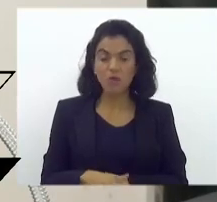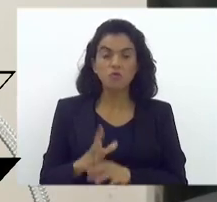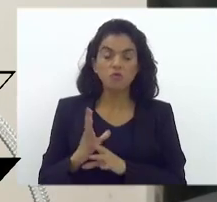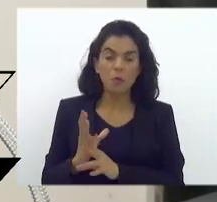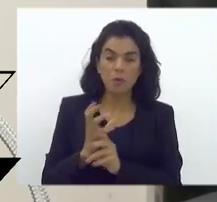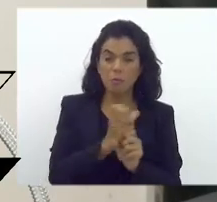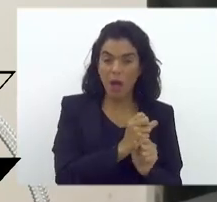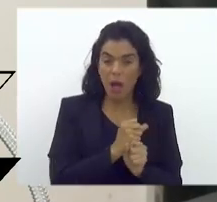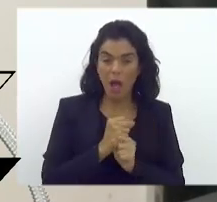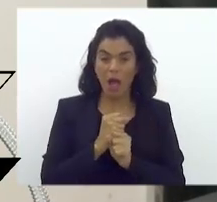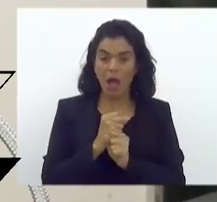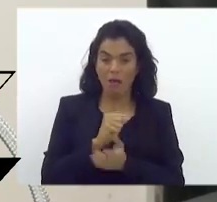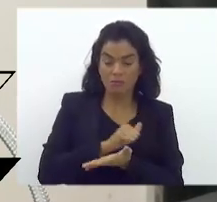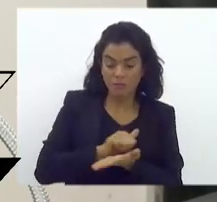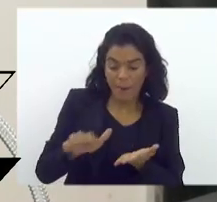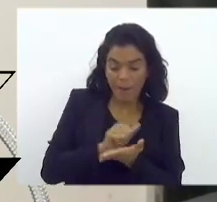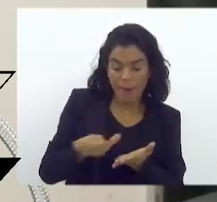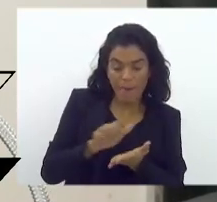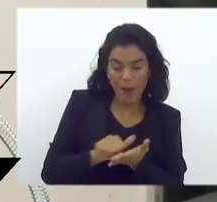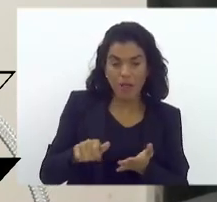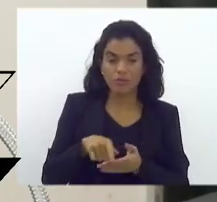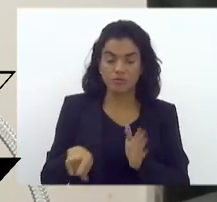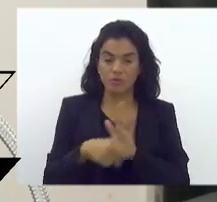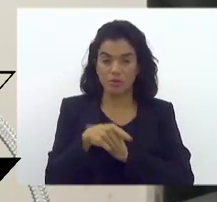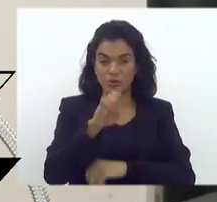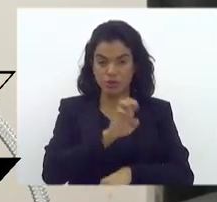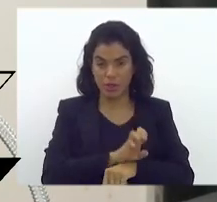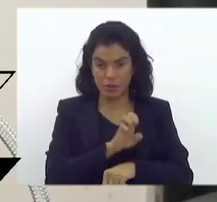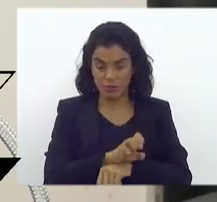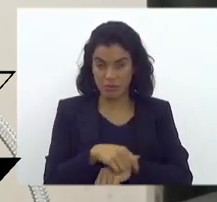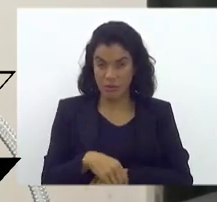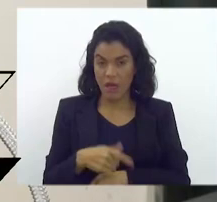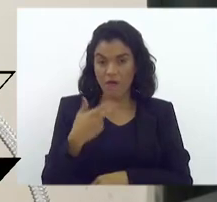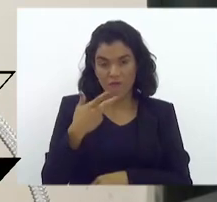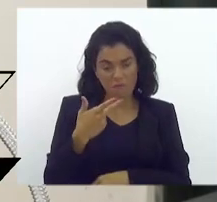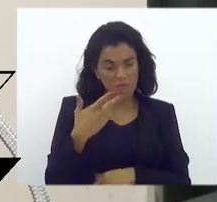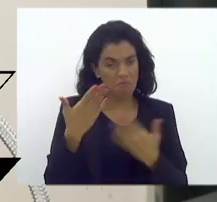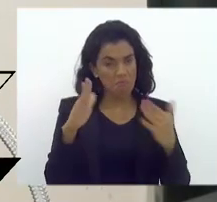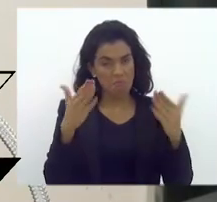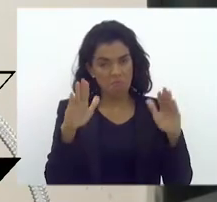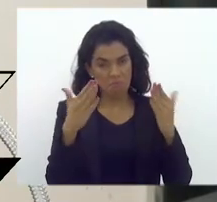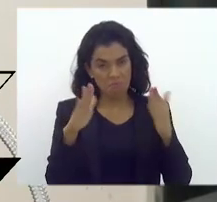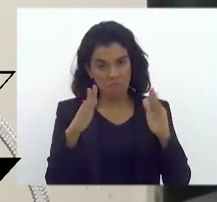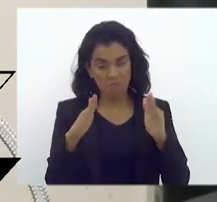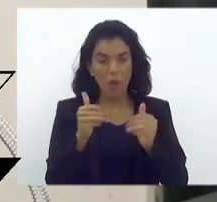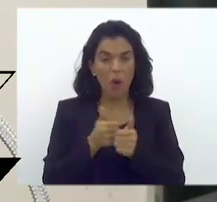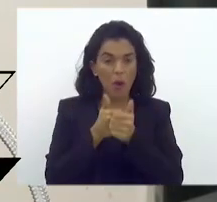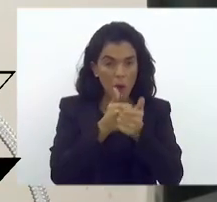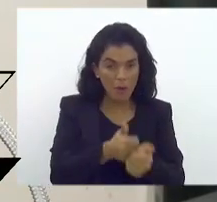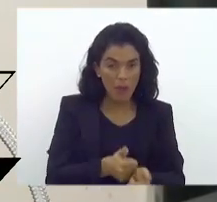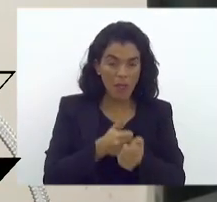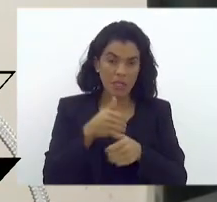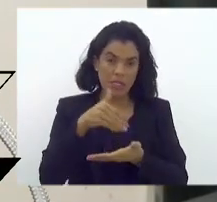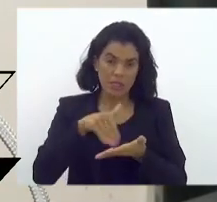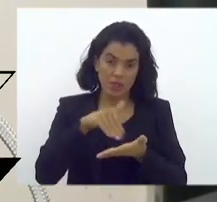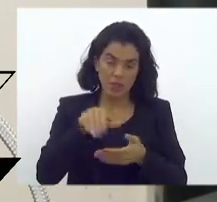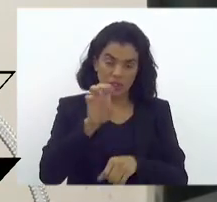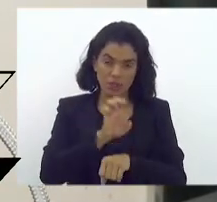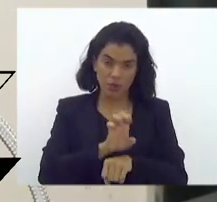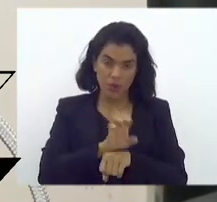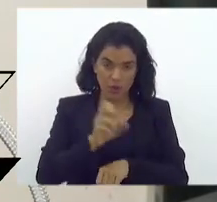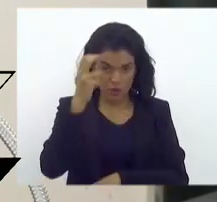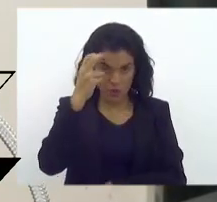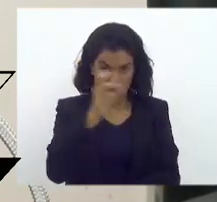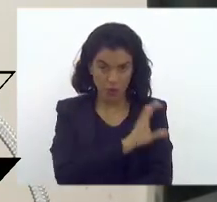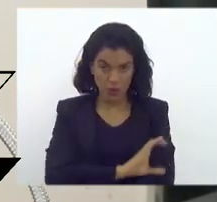O que eu digo sobre a questão de ampliarmos, e aqui parabenizo a fala que acompanhei a audiência da fala da nossa secretária estadual de Cultura,